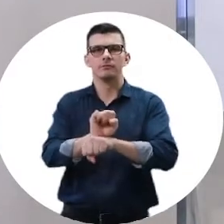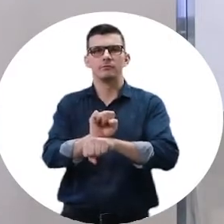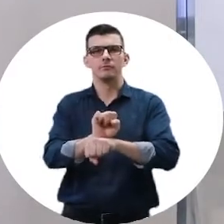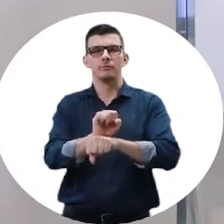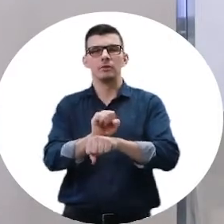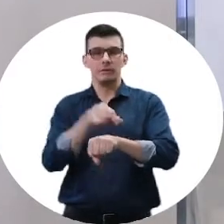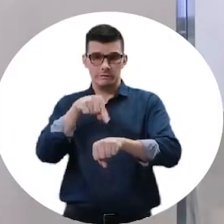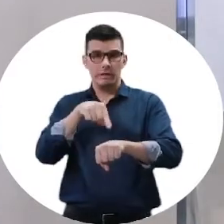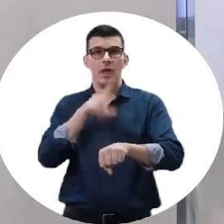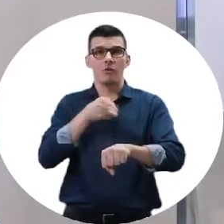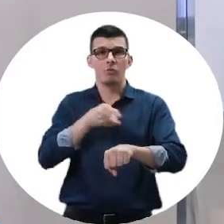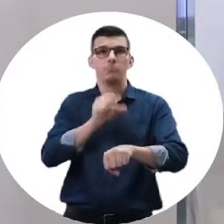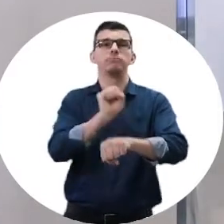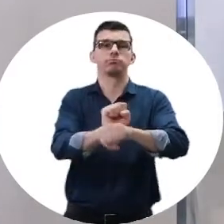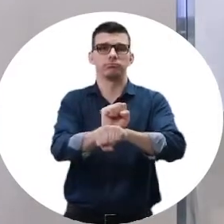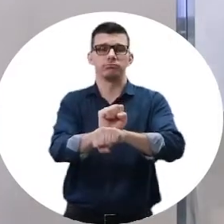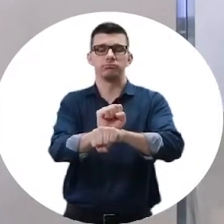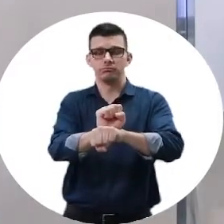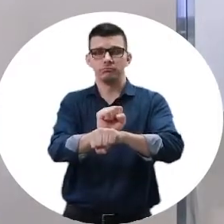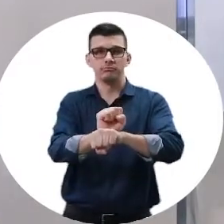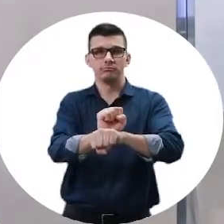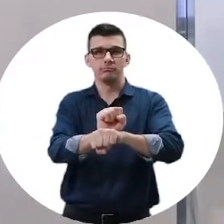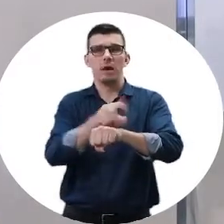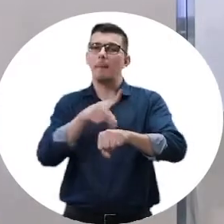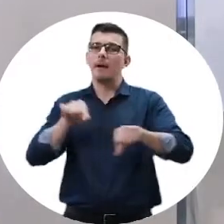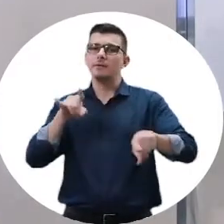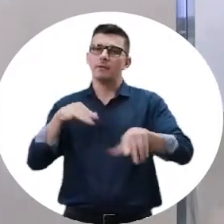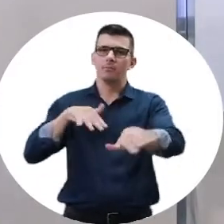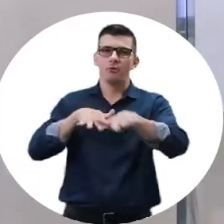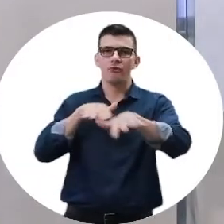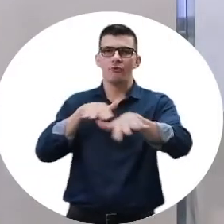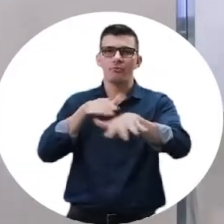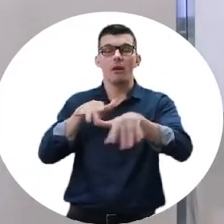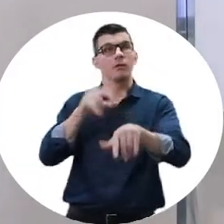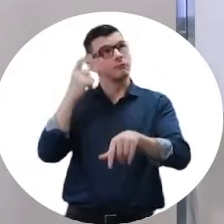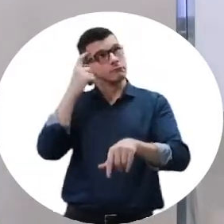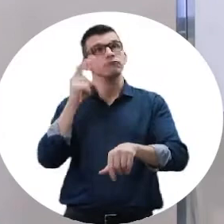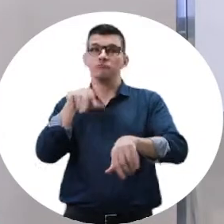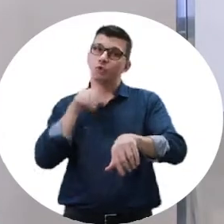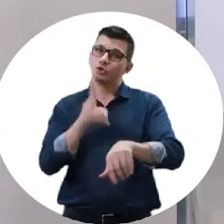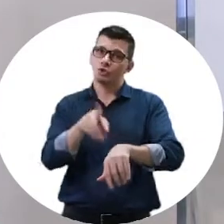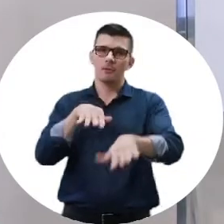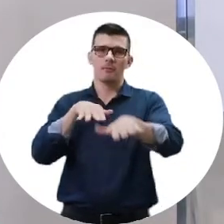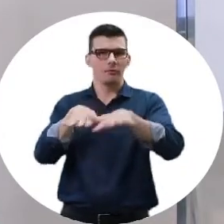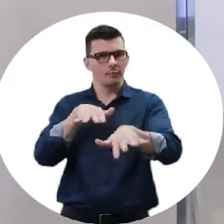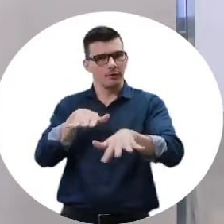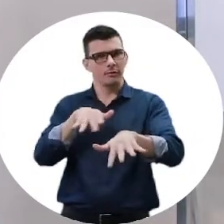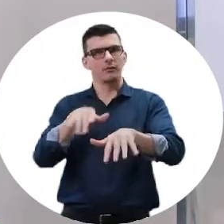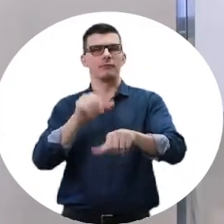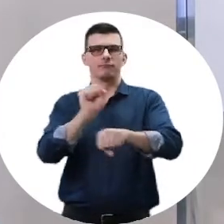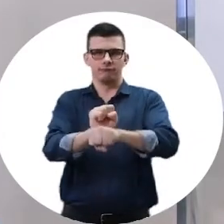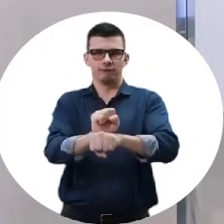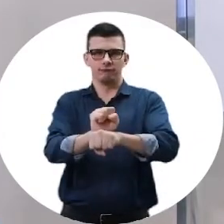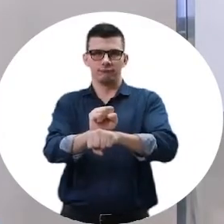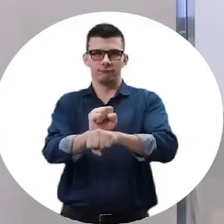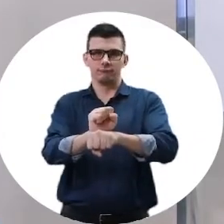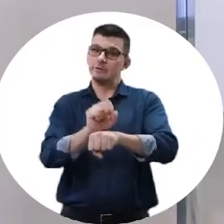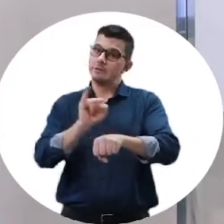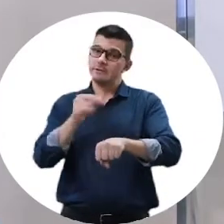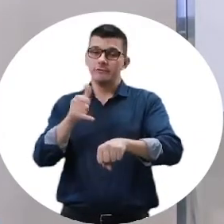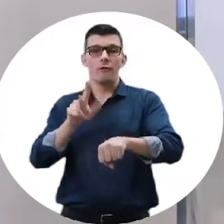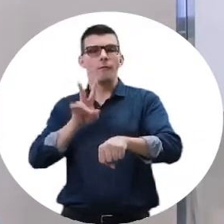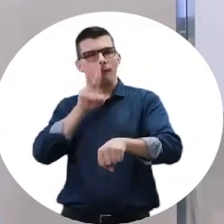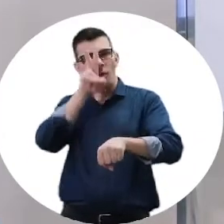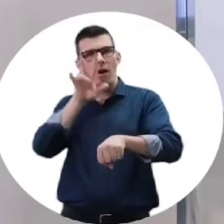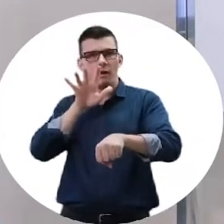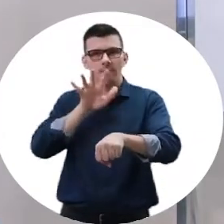de estado. Se o corpo está parado, ele tem que ficar o quê? Parado. Mas se ele está em movimento, ele tem que ficar em... A menos que a primeira força para mudar